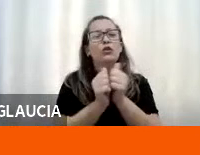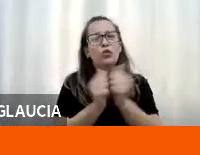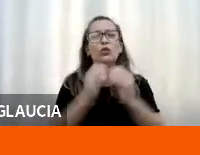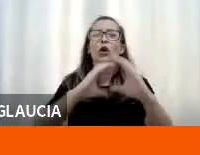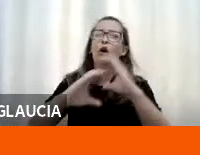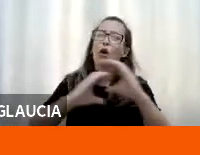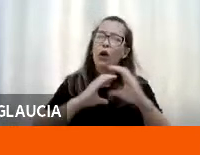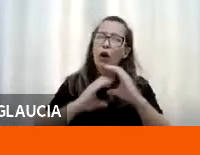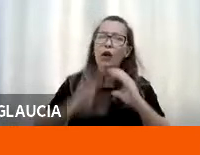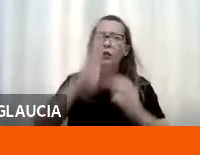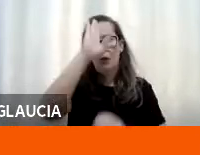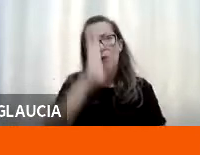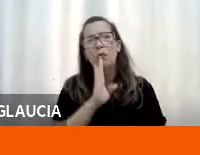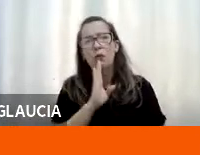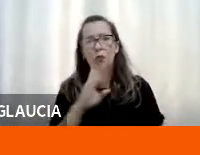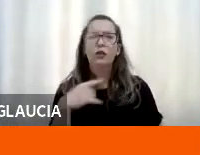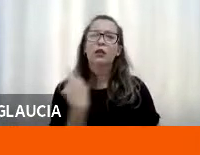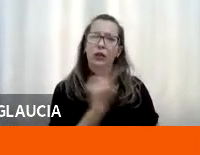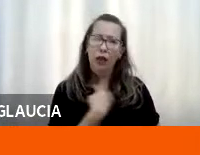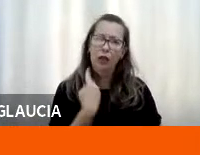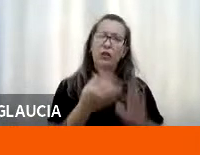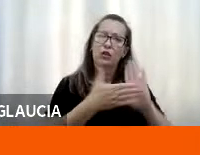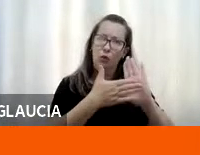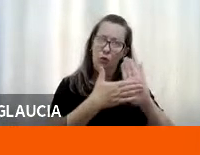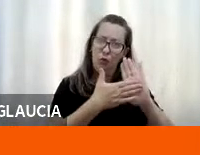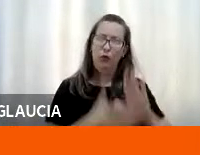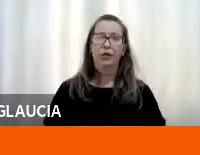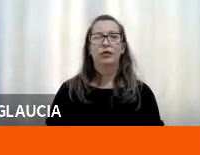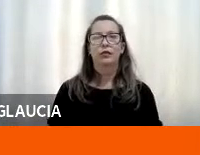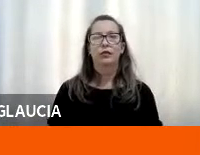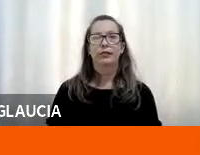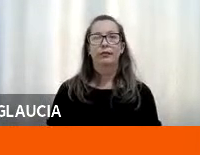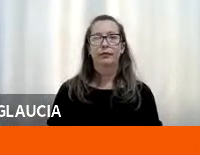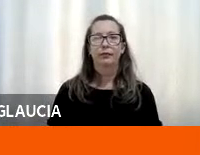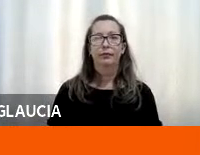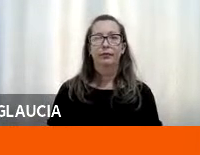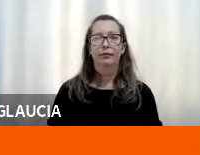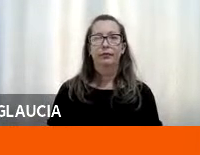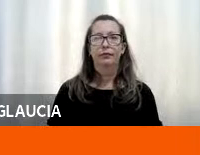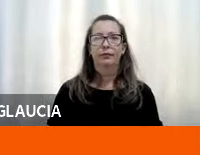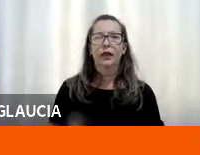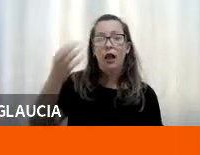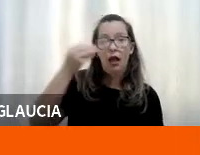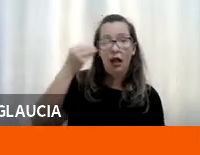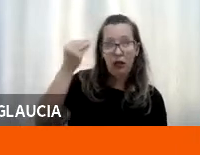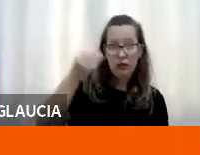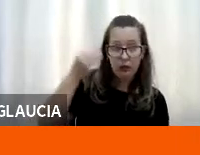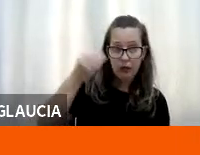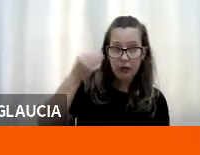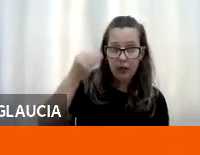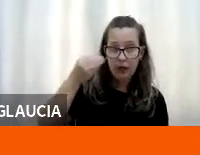pública que a gente propugna, né? A experiência do Hades,